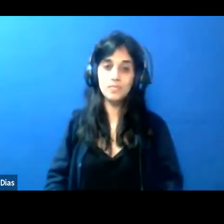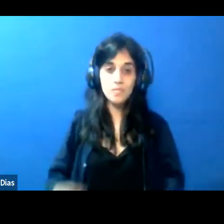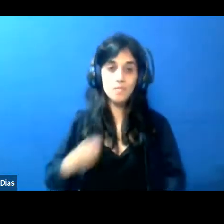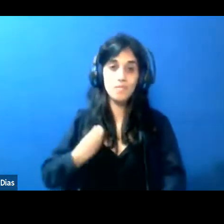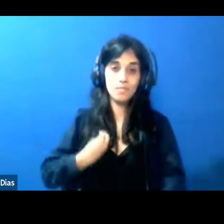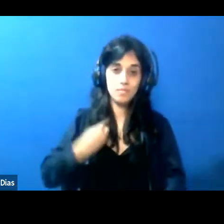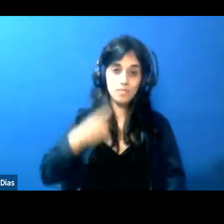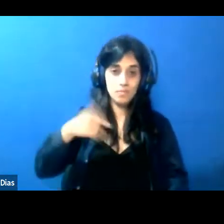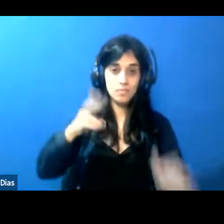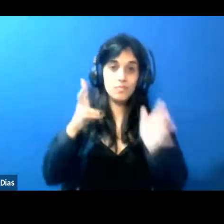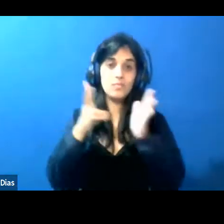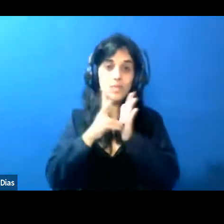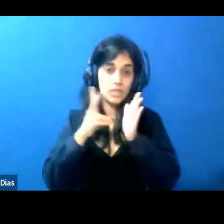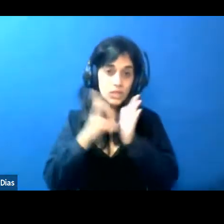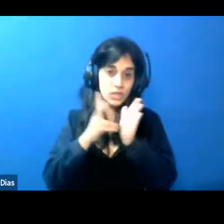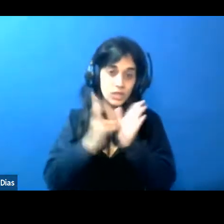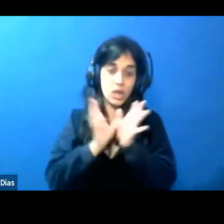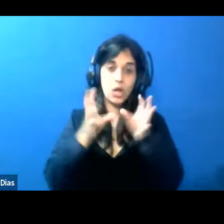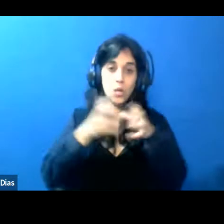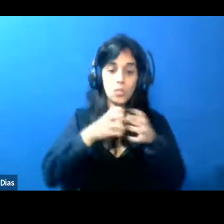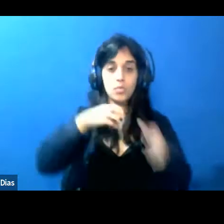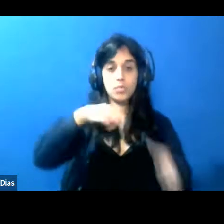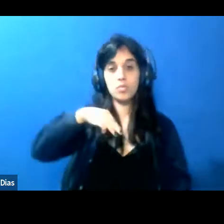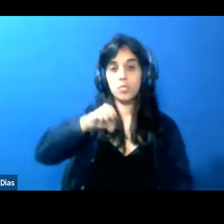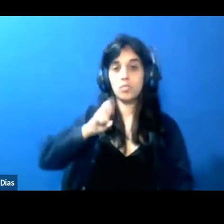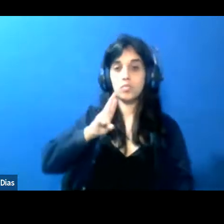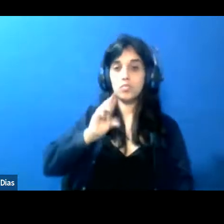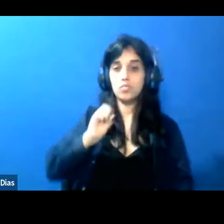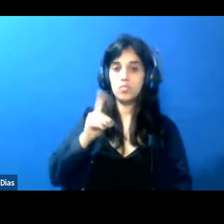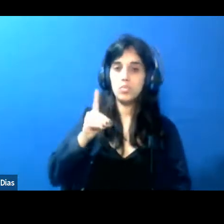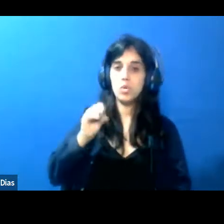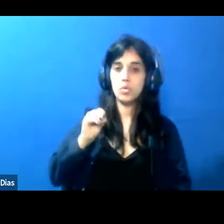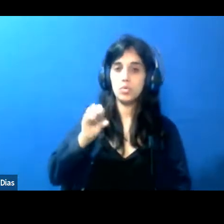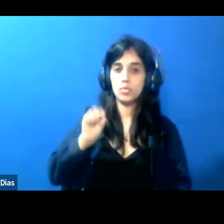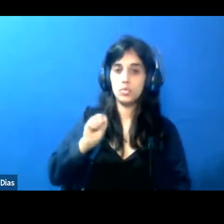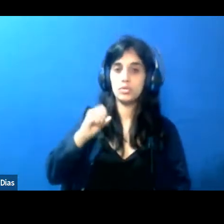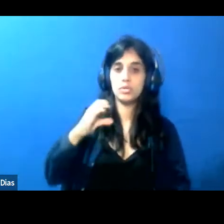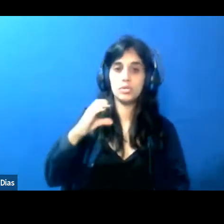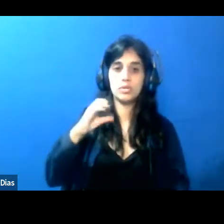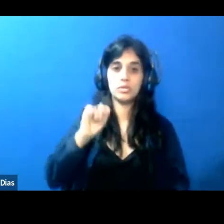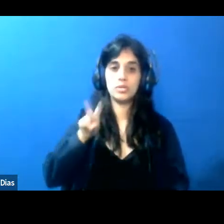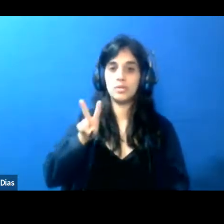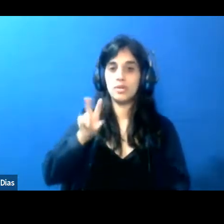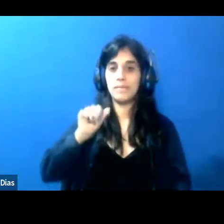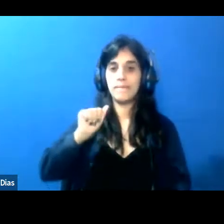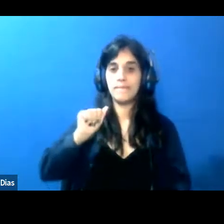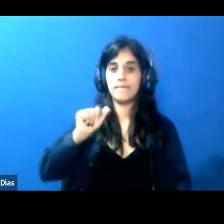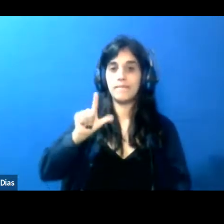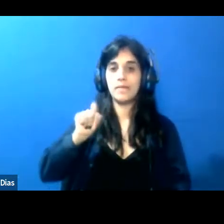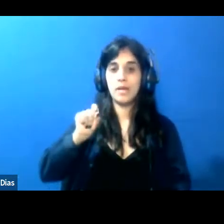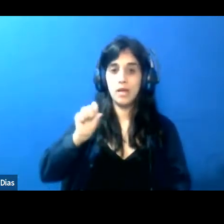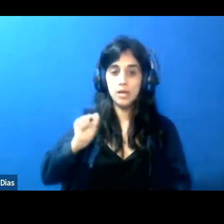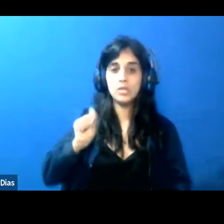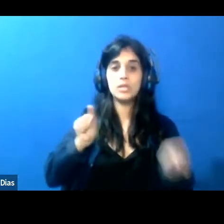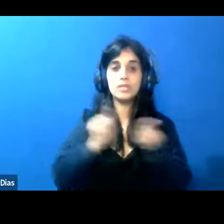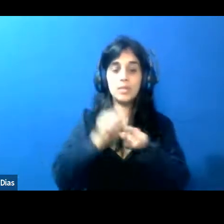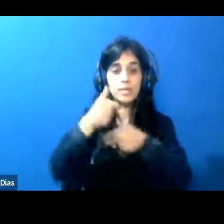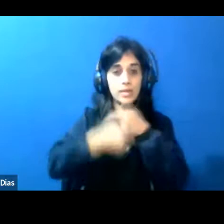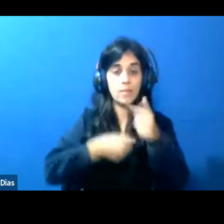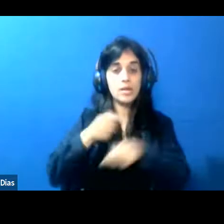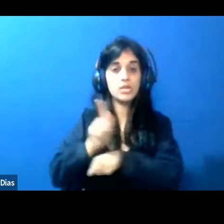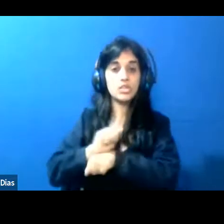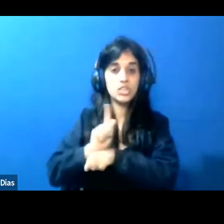dos Cavalos e também sou gestora ambiental, trabalho